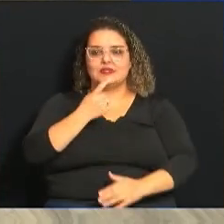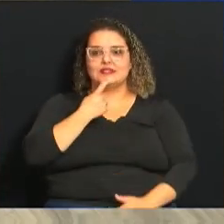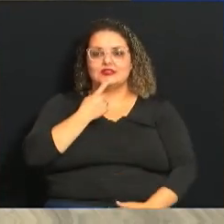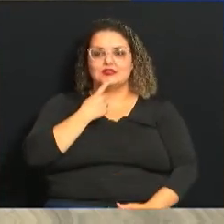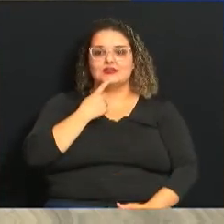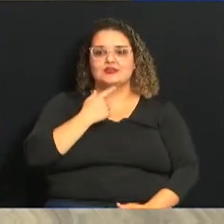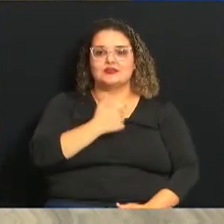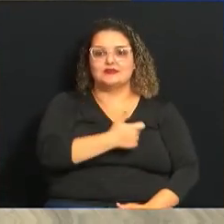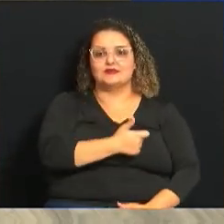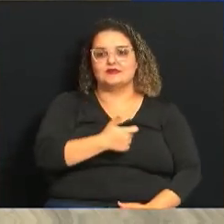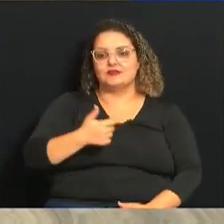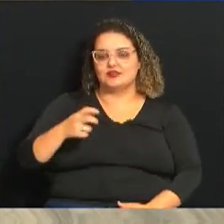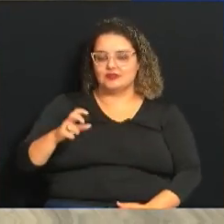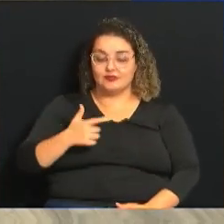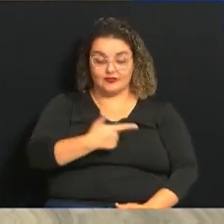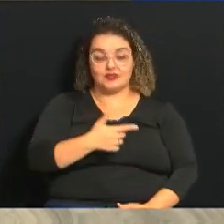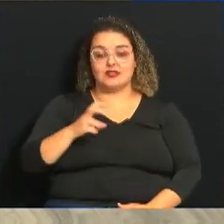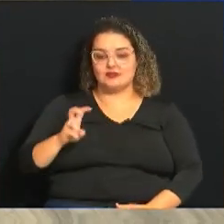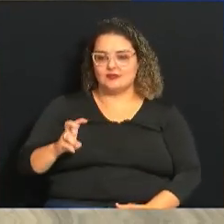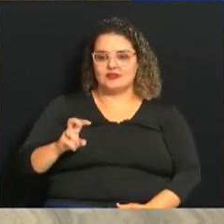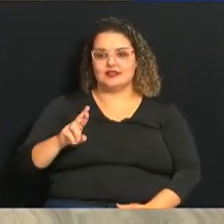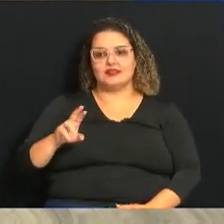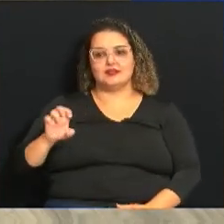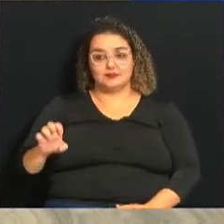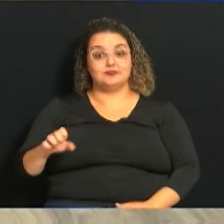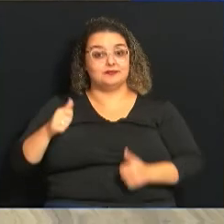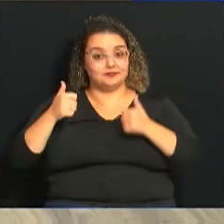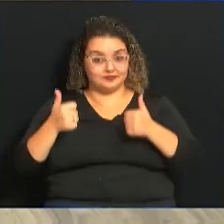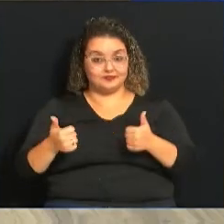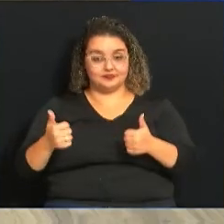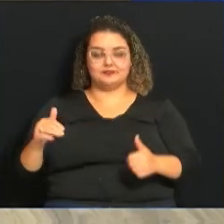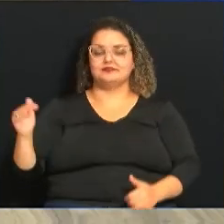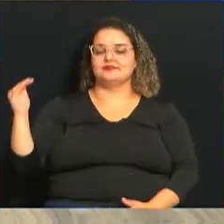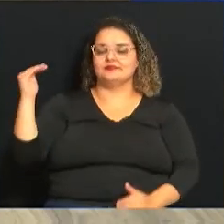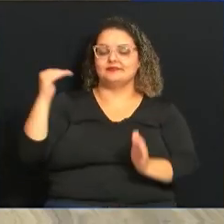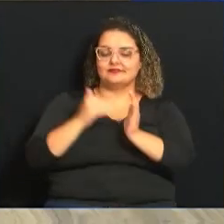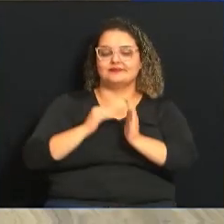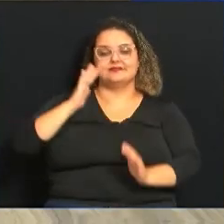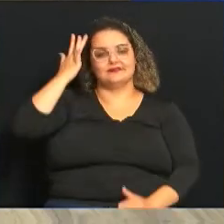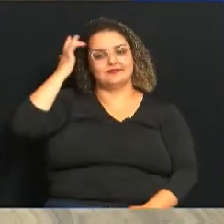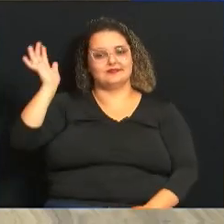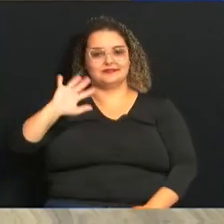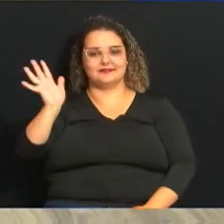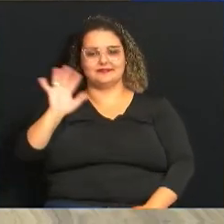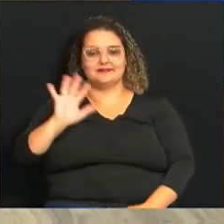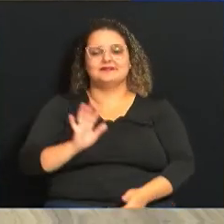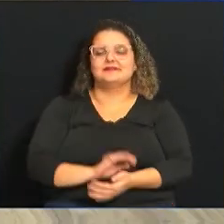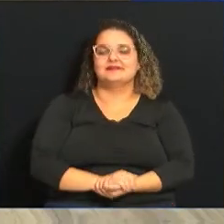25ª reunião extraordinária, tá certo? Então, até amanhã ao meio-dia. Tchau, tchau.